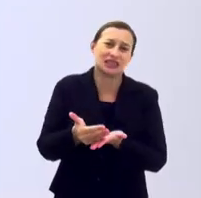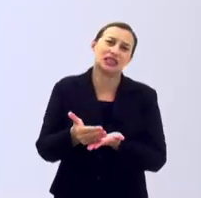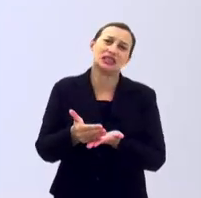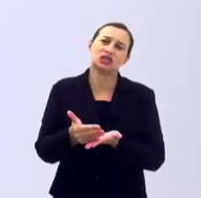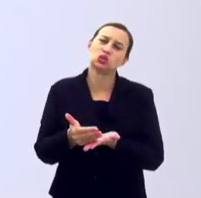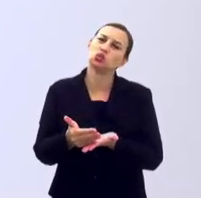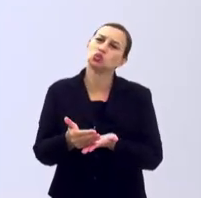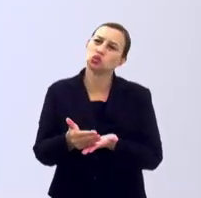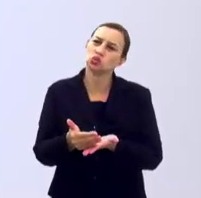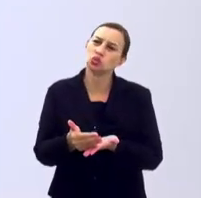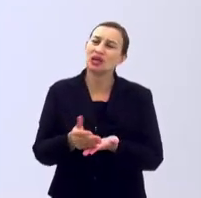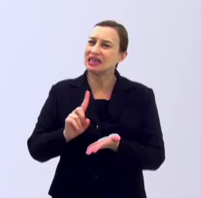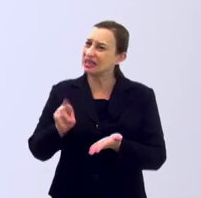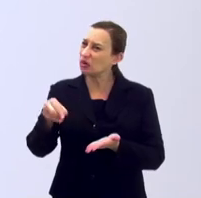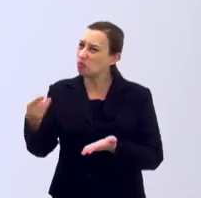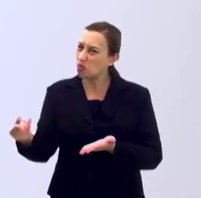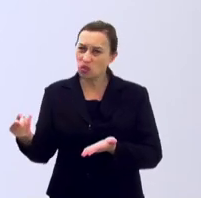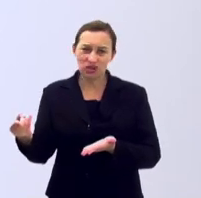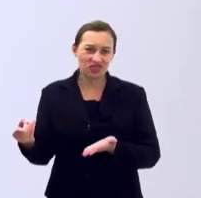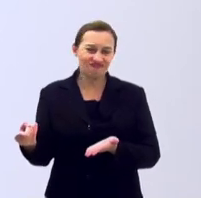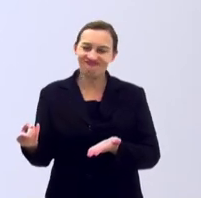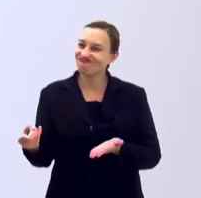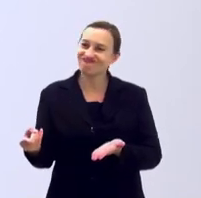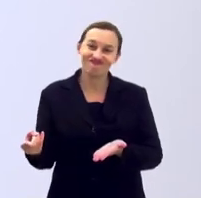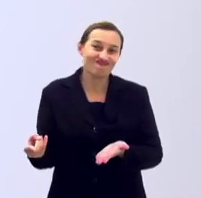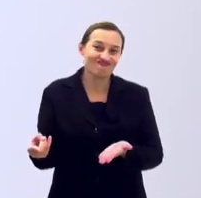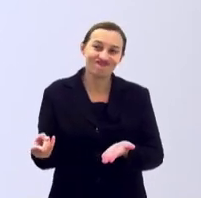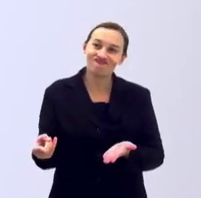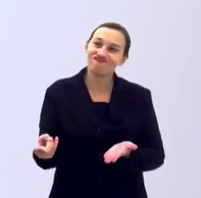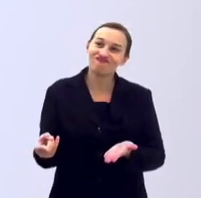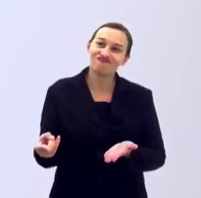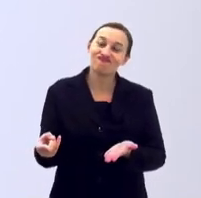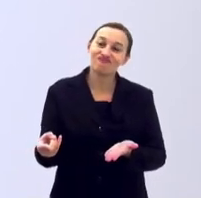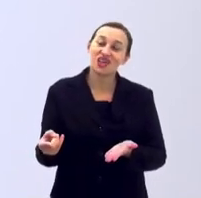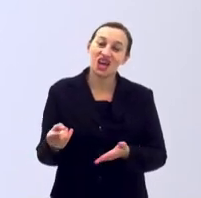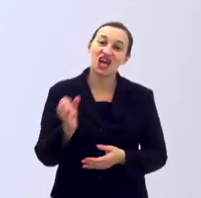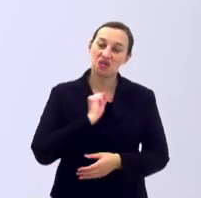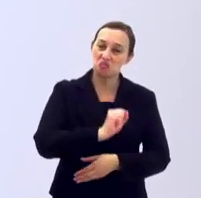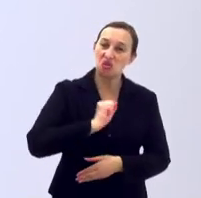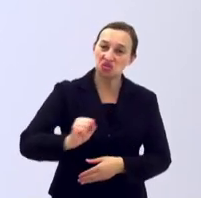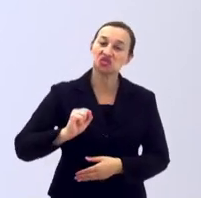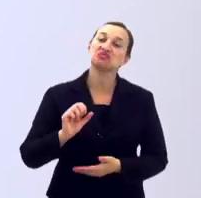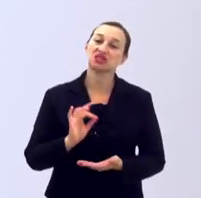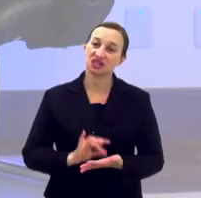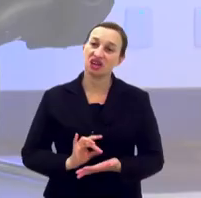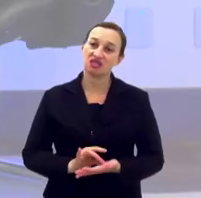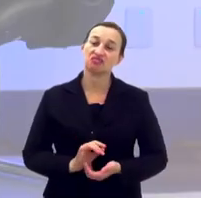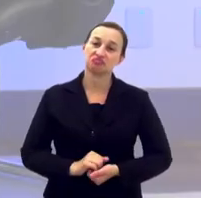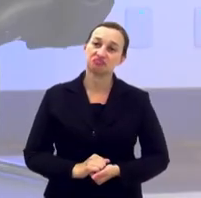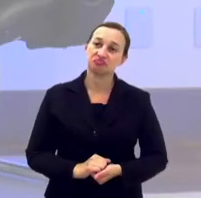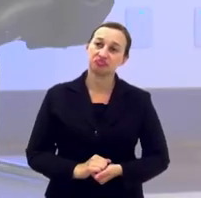foi no início, logo no início. Porque depois a ideia básica é extermínio mesmo.